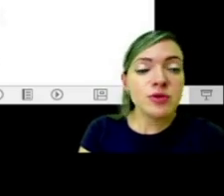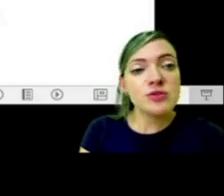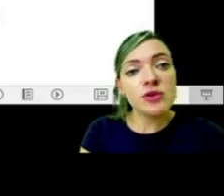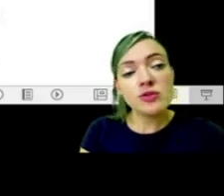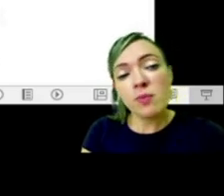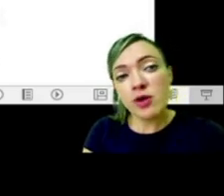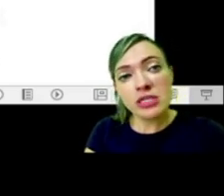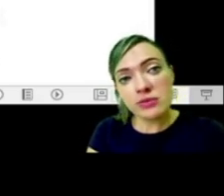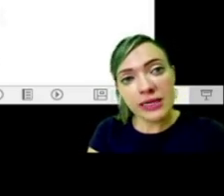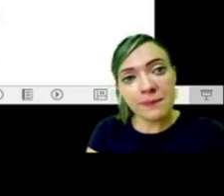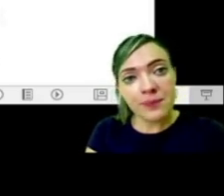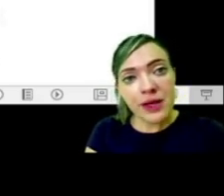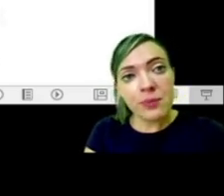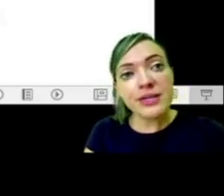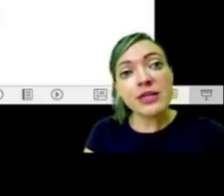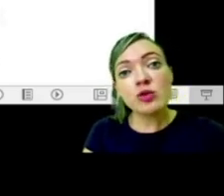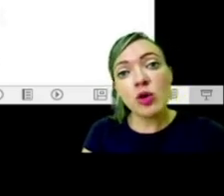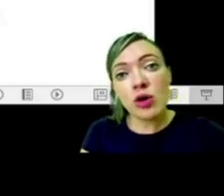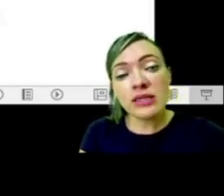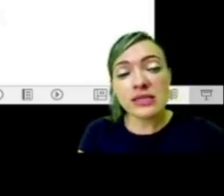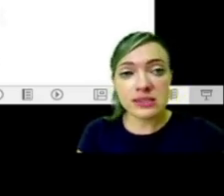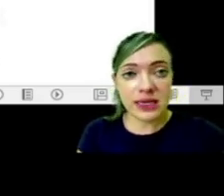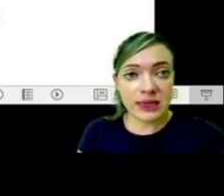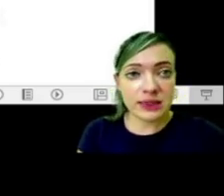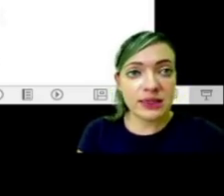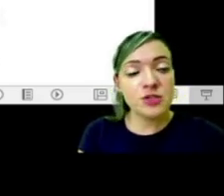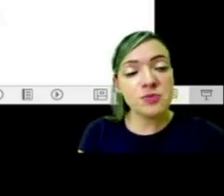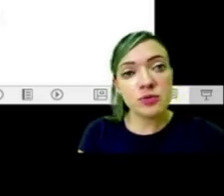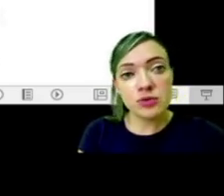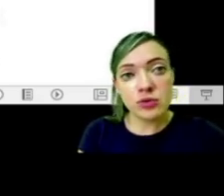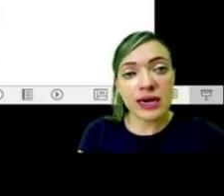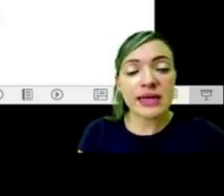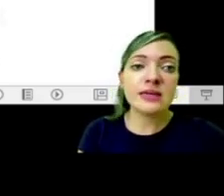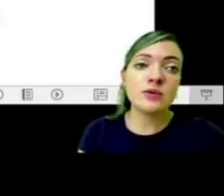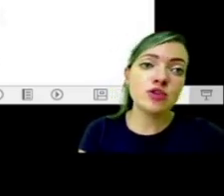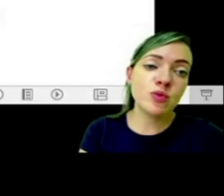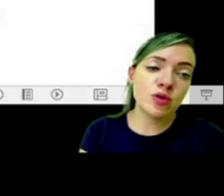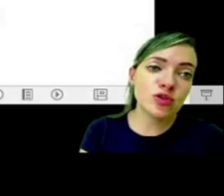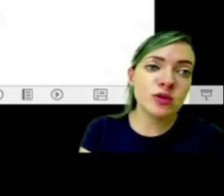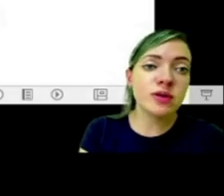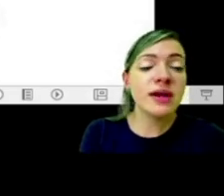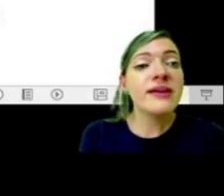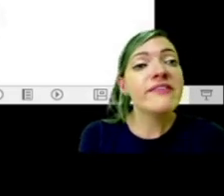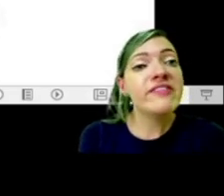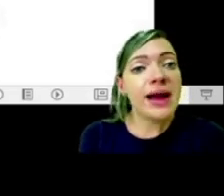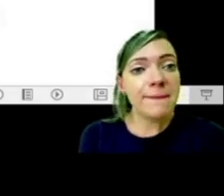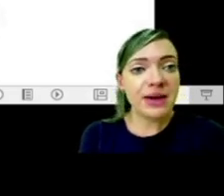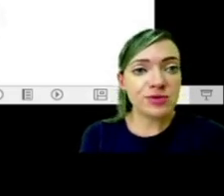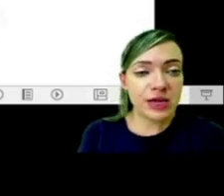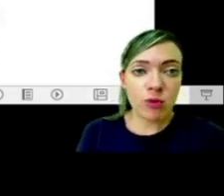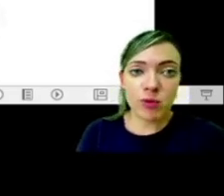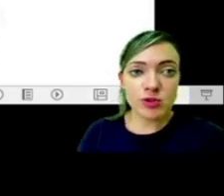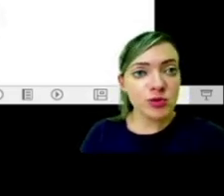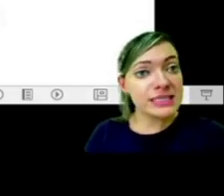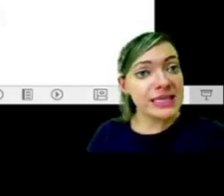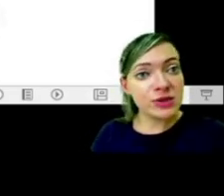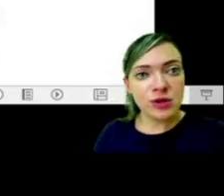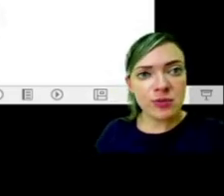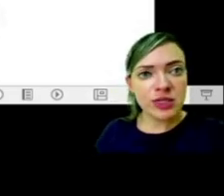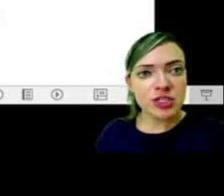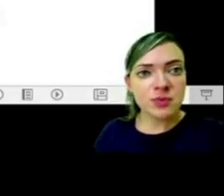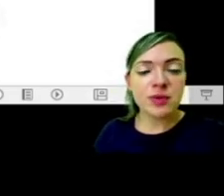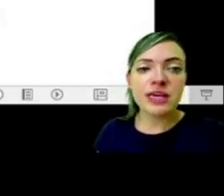os decompositores ou pode não ter, porque toda seta, desde produtor até o último consumidor, vai para os